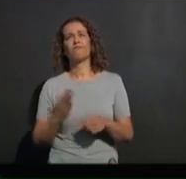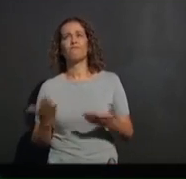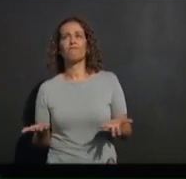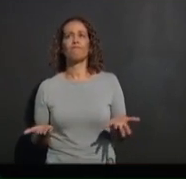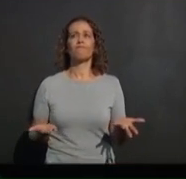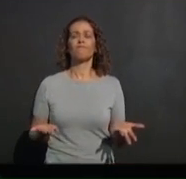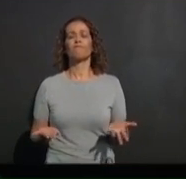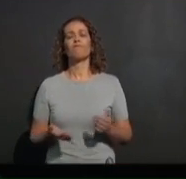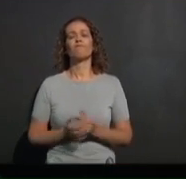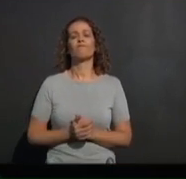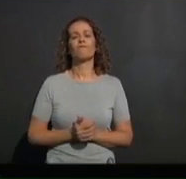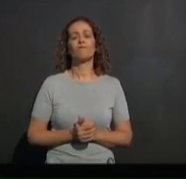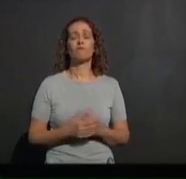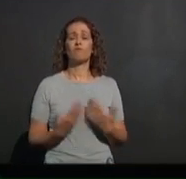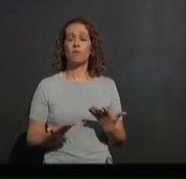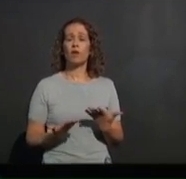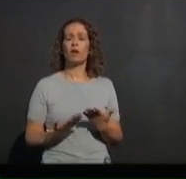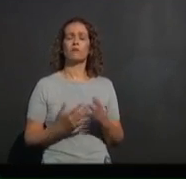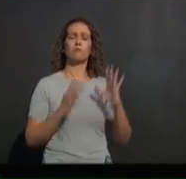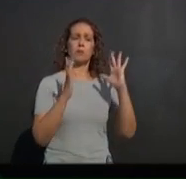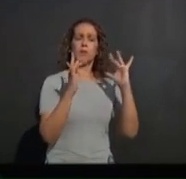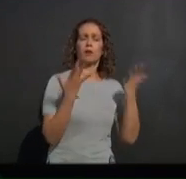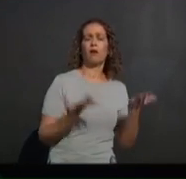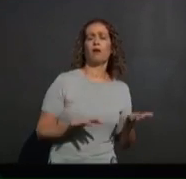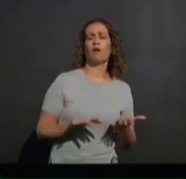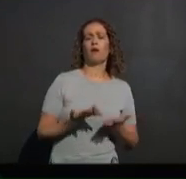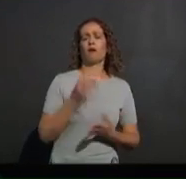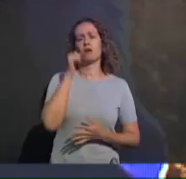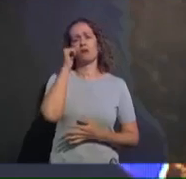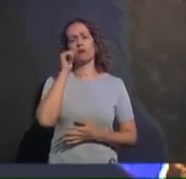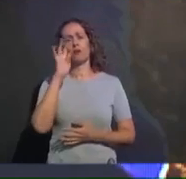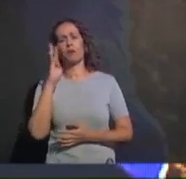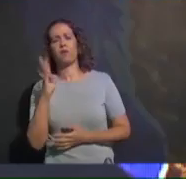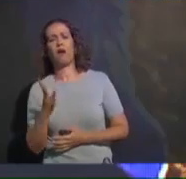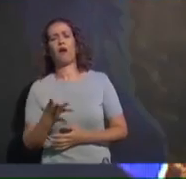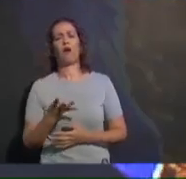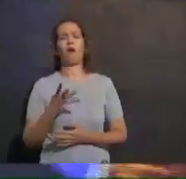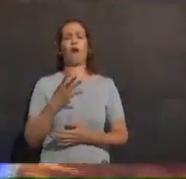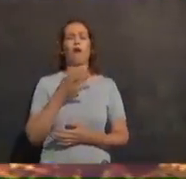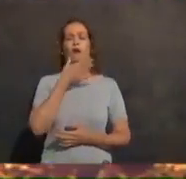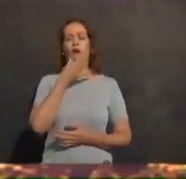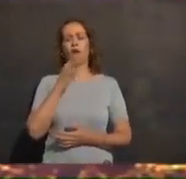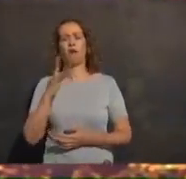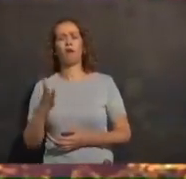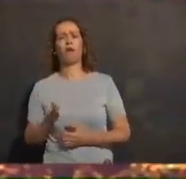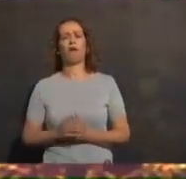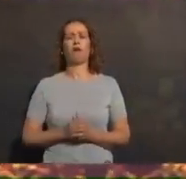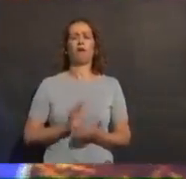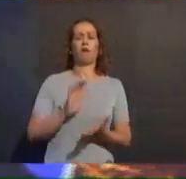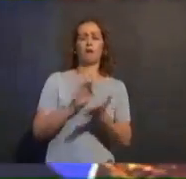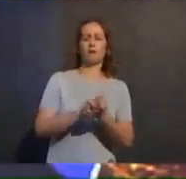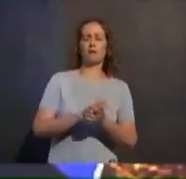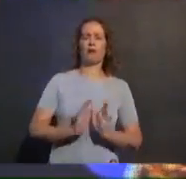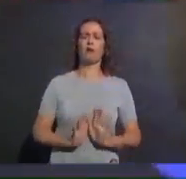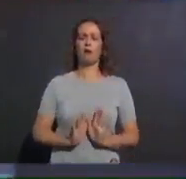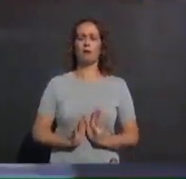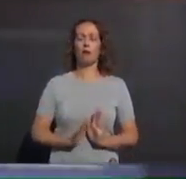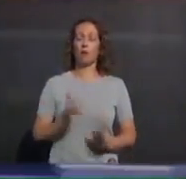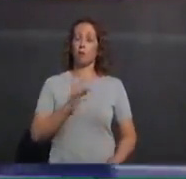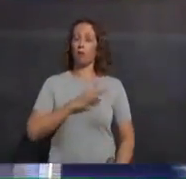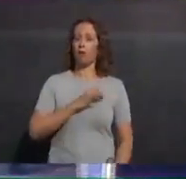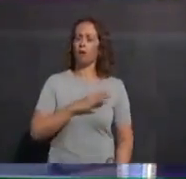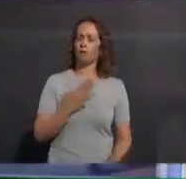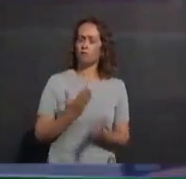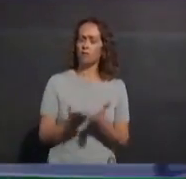se abrir para namorar, para noivar, para casar. Eu preguei aqui outro dia sobre com a Paty sobre mozão. Perca o medo. Perca o